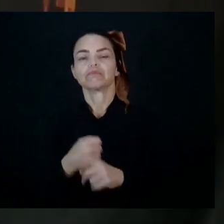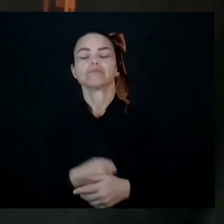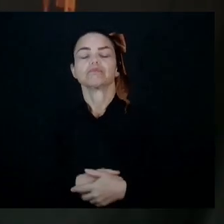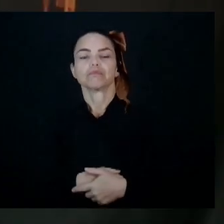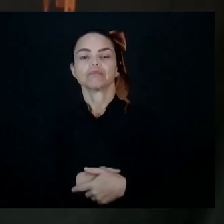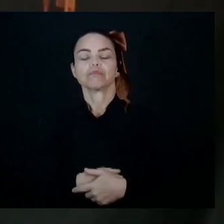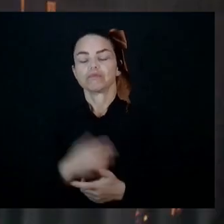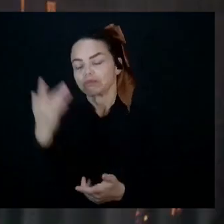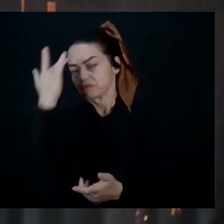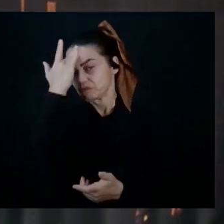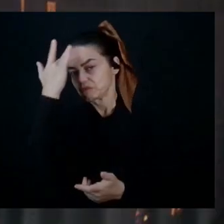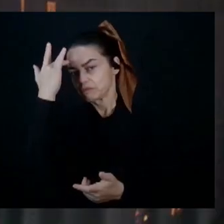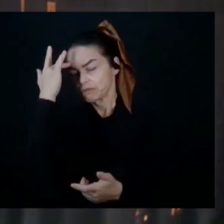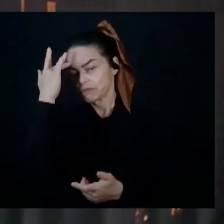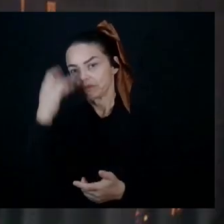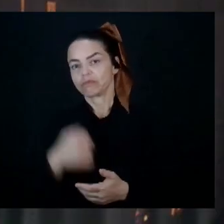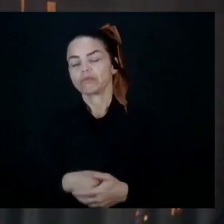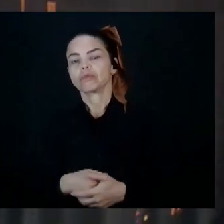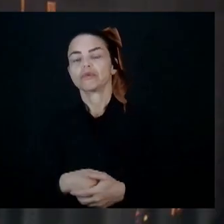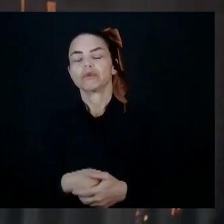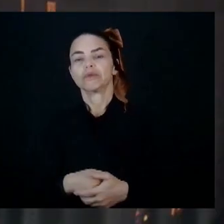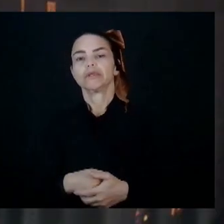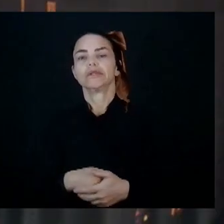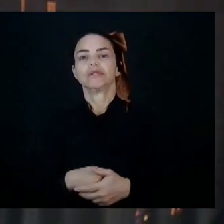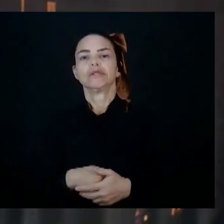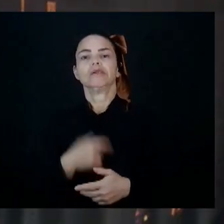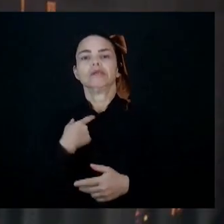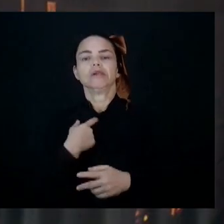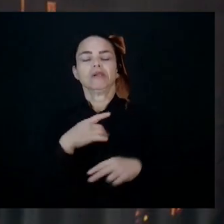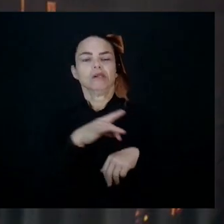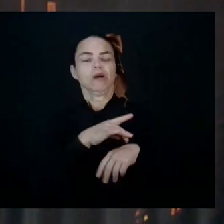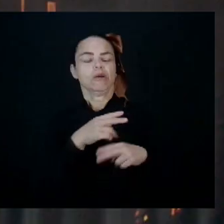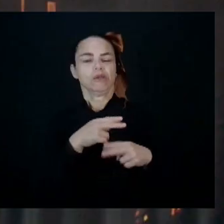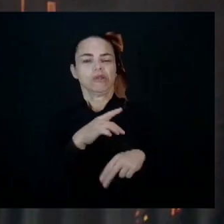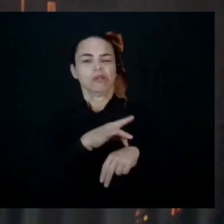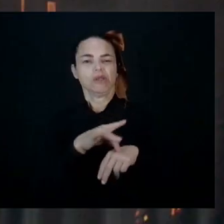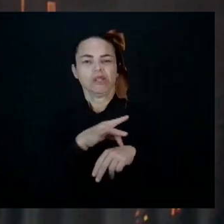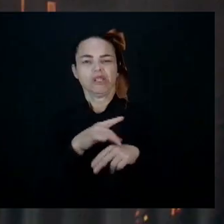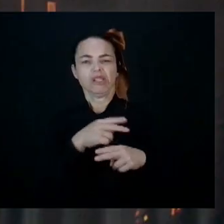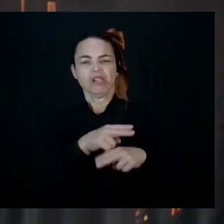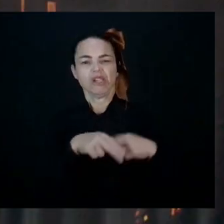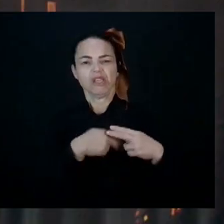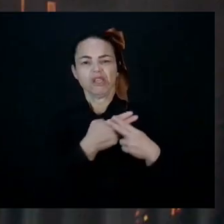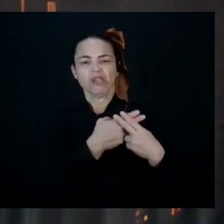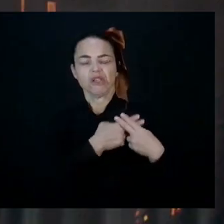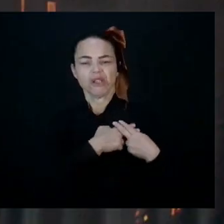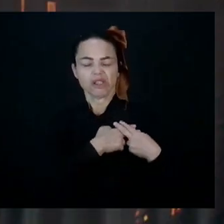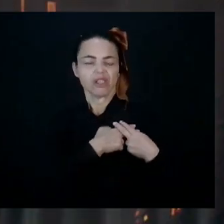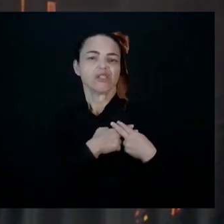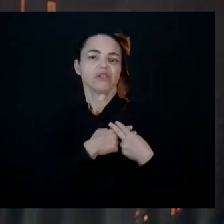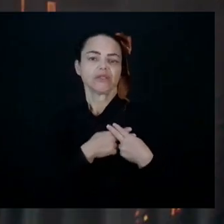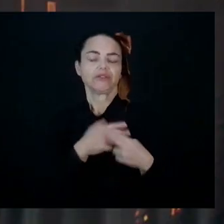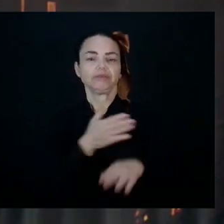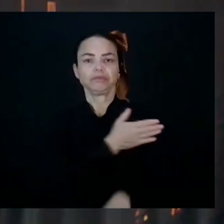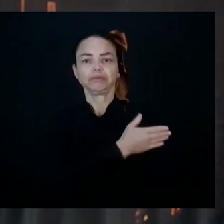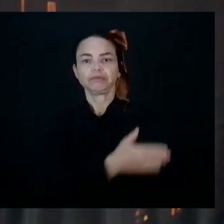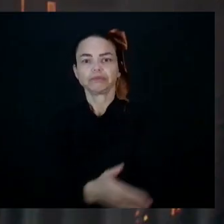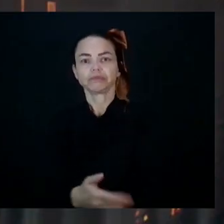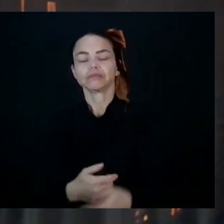mental, né? Exato, é um luto. Né? Assim, você que está acostumado a ter uma determinada